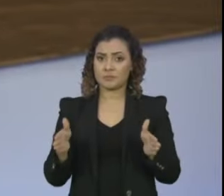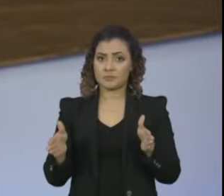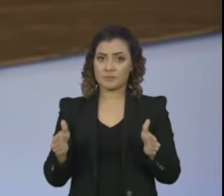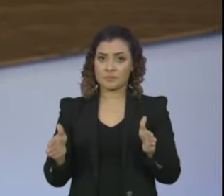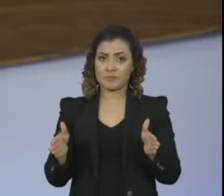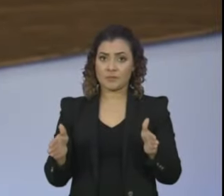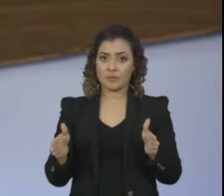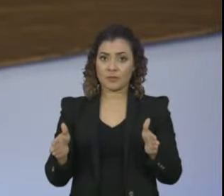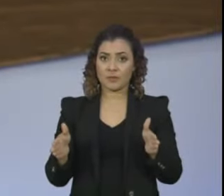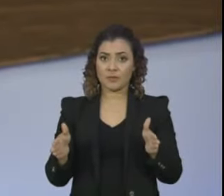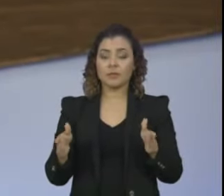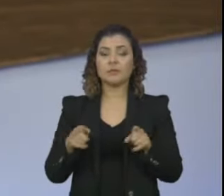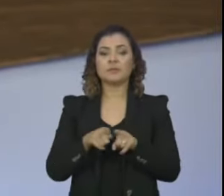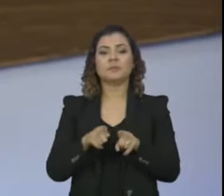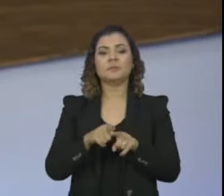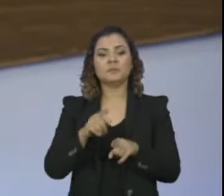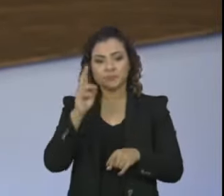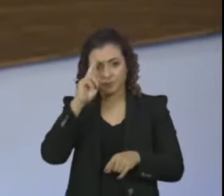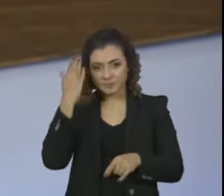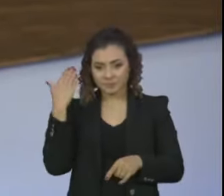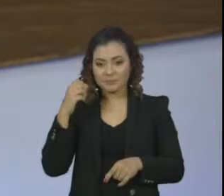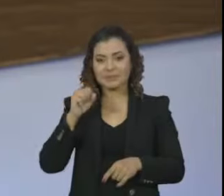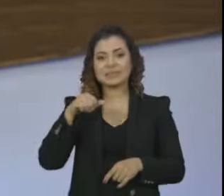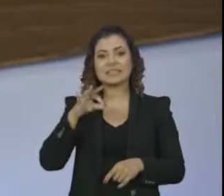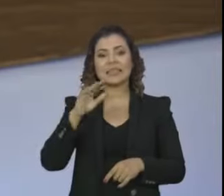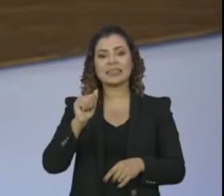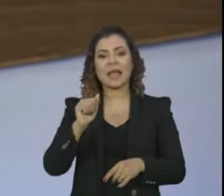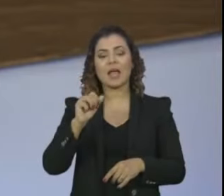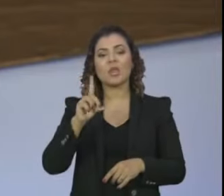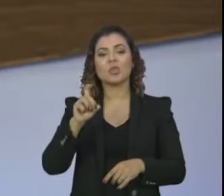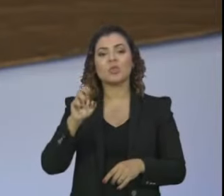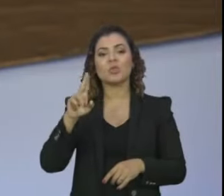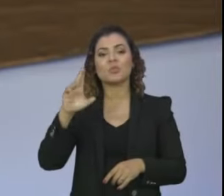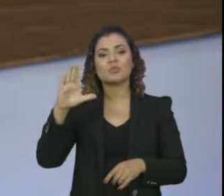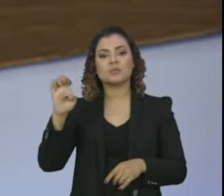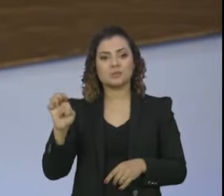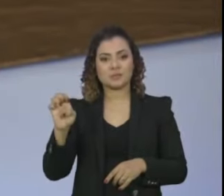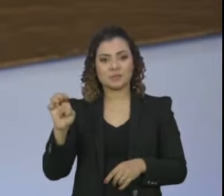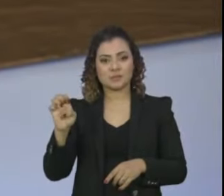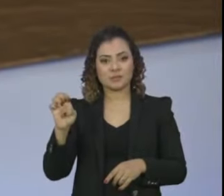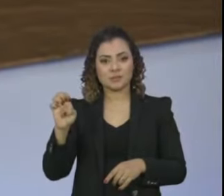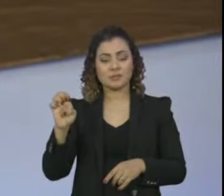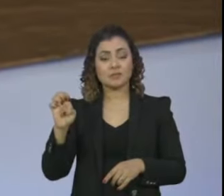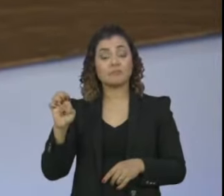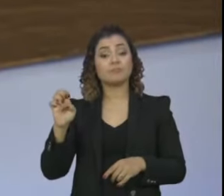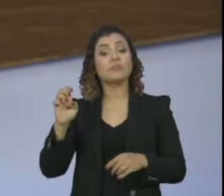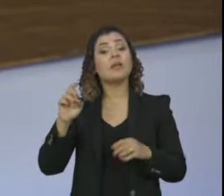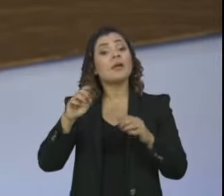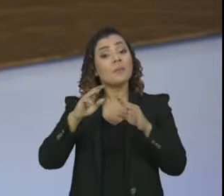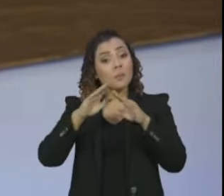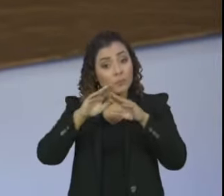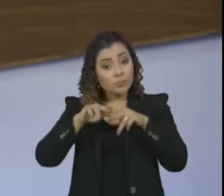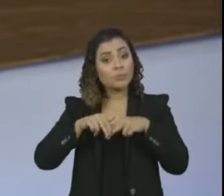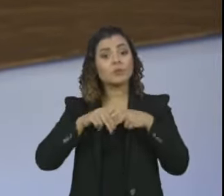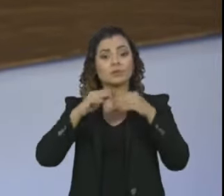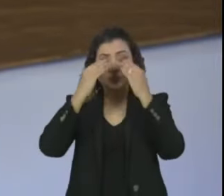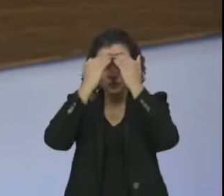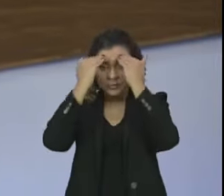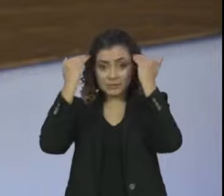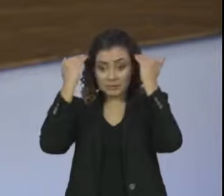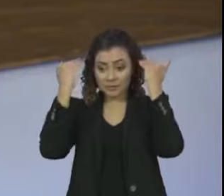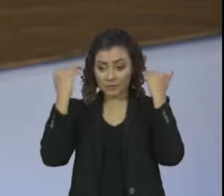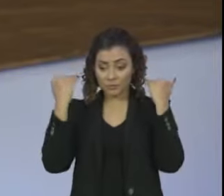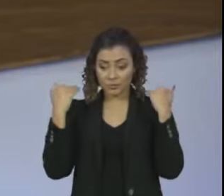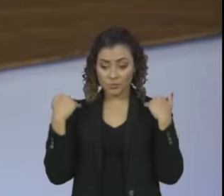processo Oi Irmã Dulce tá agora Santa Lúcia dos Pobres o exemplo que ela oferecia para os demais e a caridade